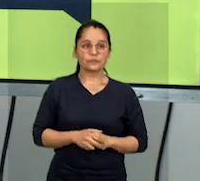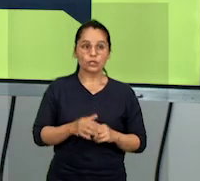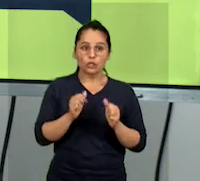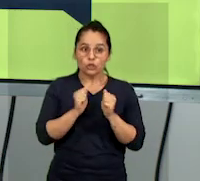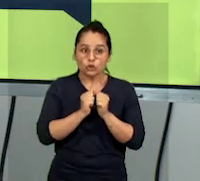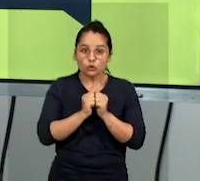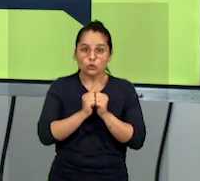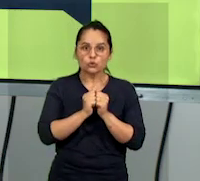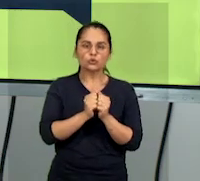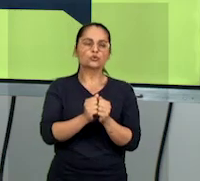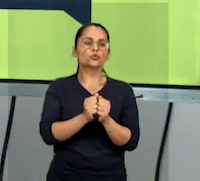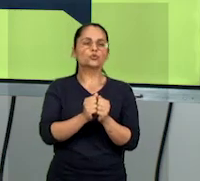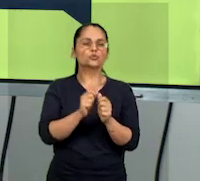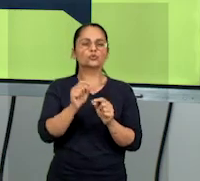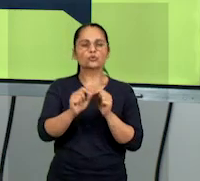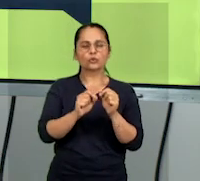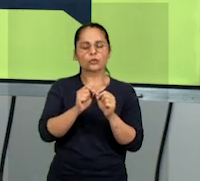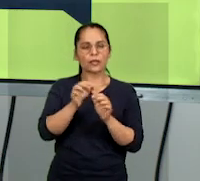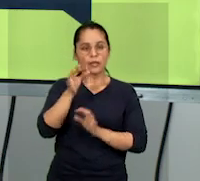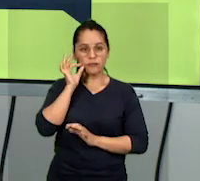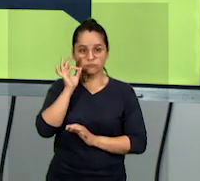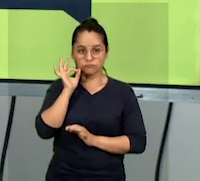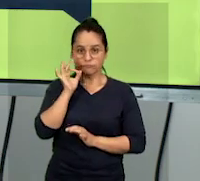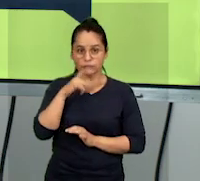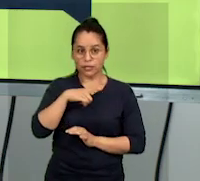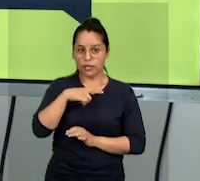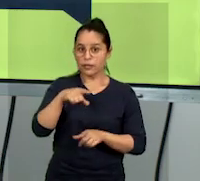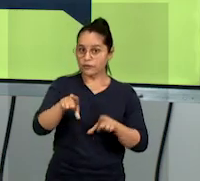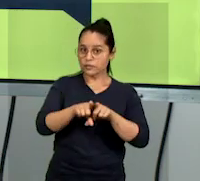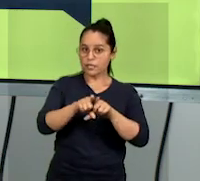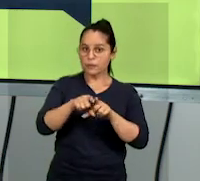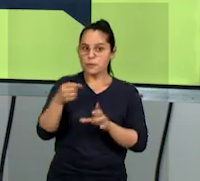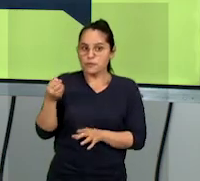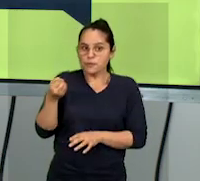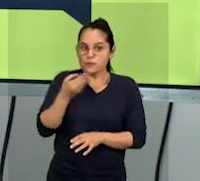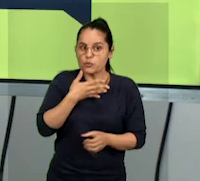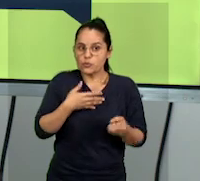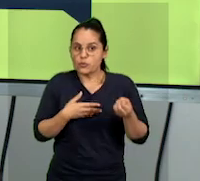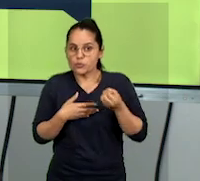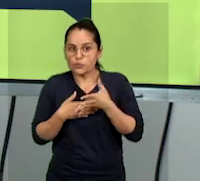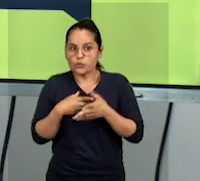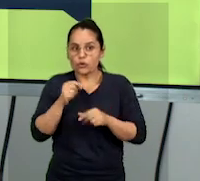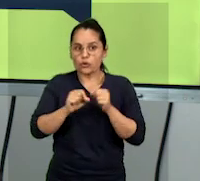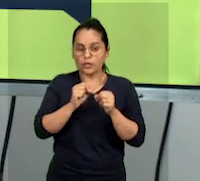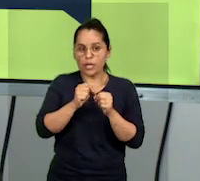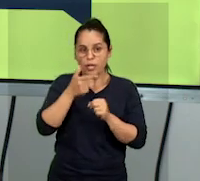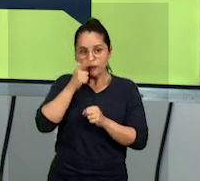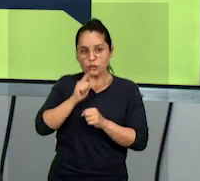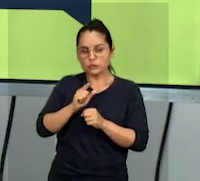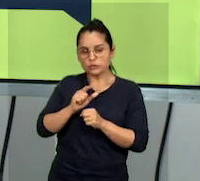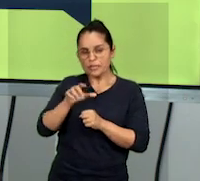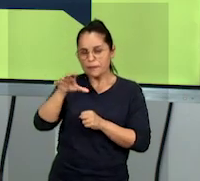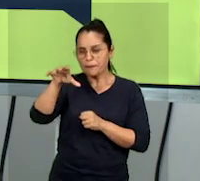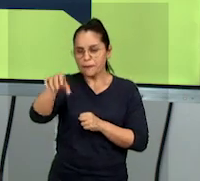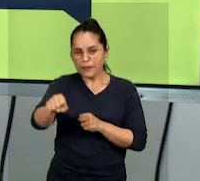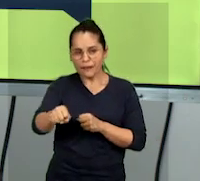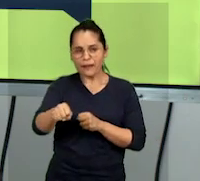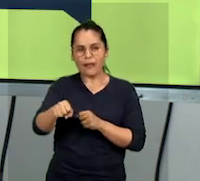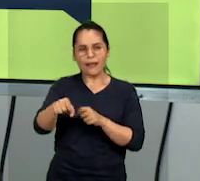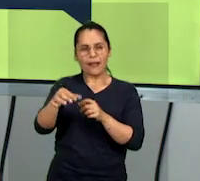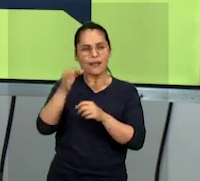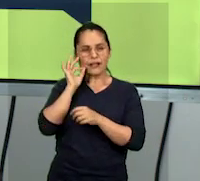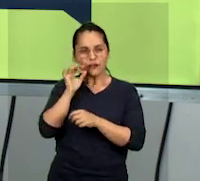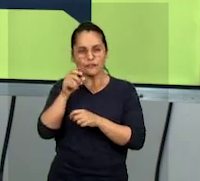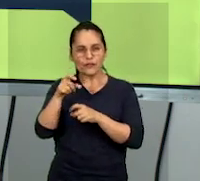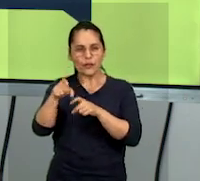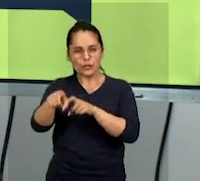Junto com o café, houve também uma modernização. Para pegar o café do interior de Minas, do interior do Rio de